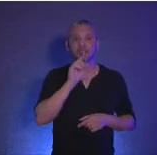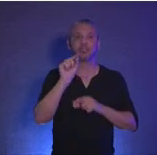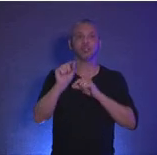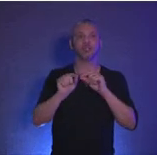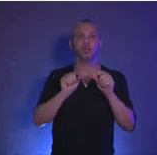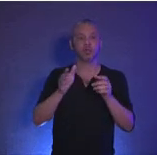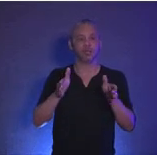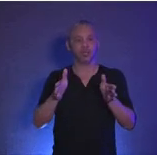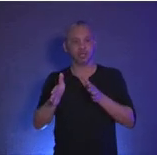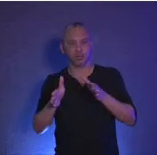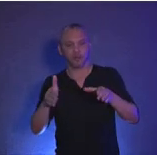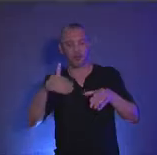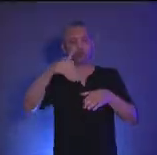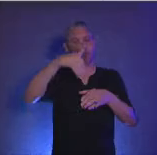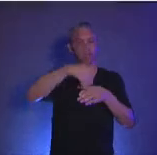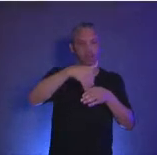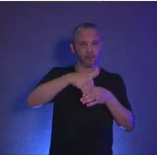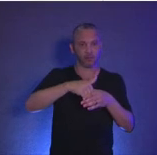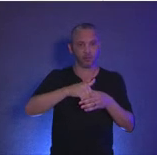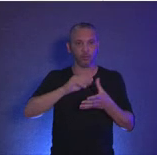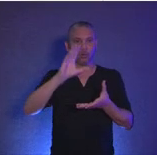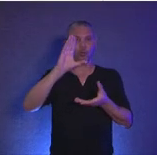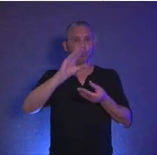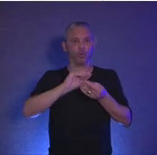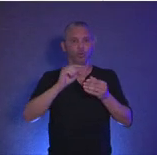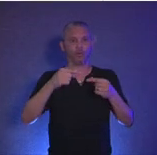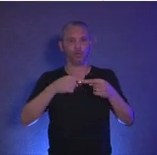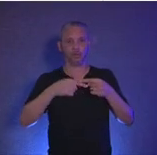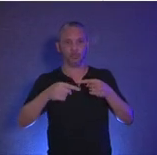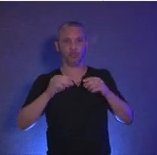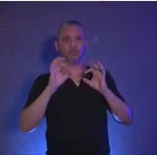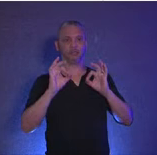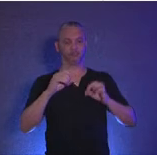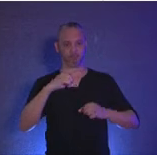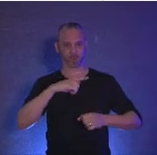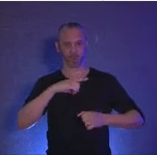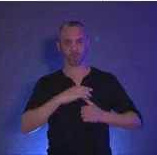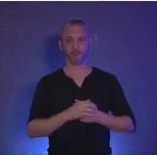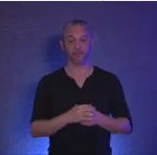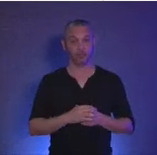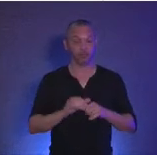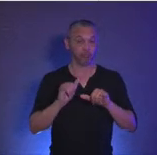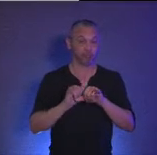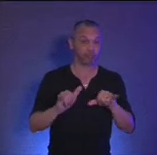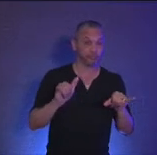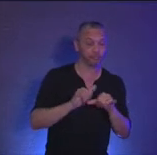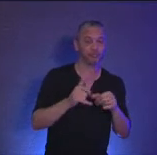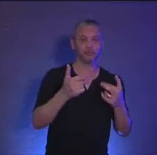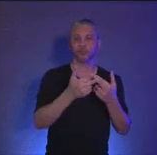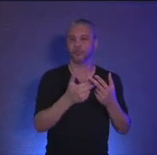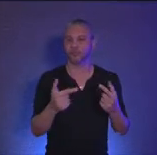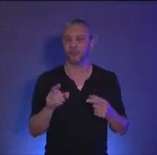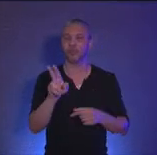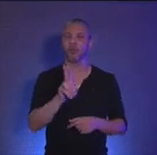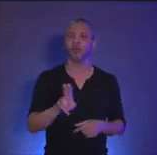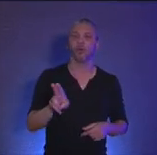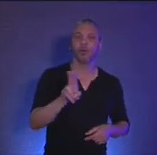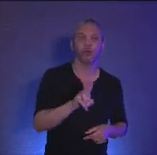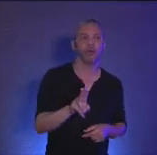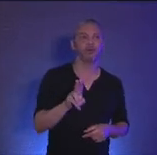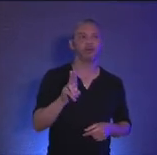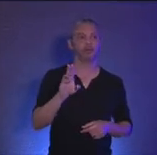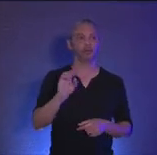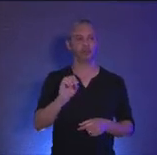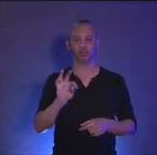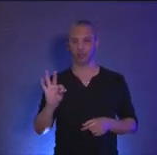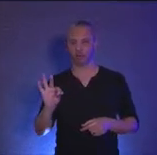período eleitoral, dando um resumão da semana. E aí a gente mesmo publicou algumas matérias usando o Bot Ponto, a gente